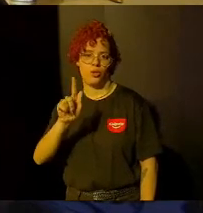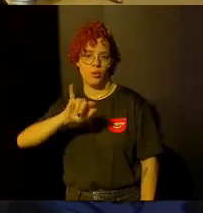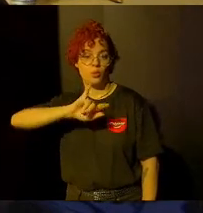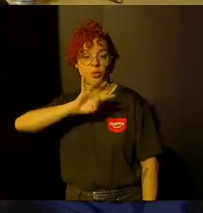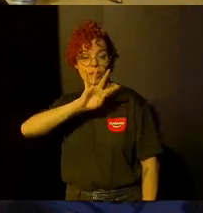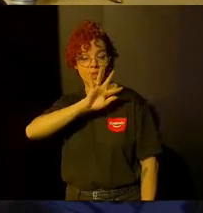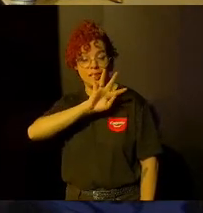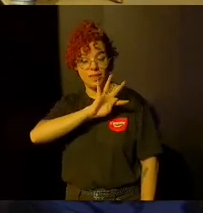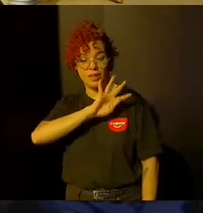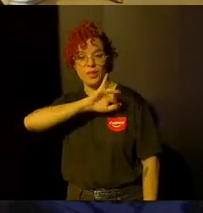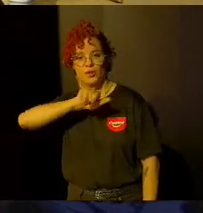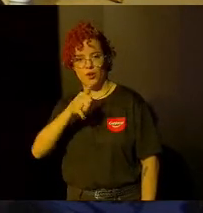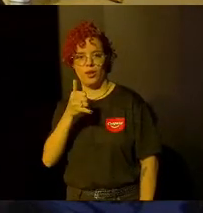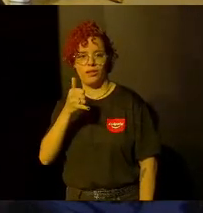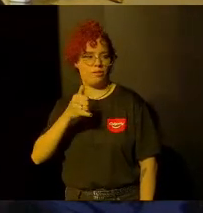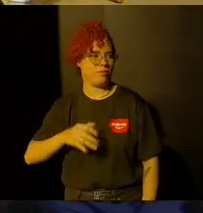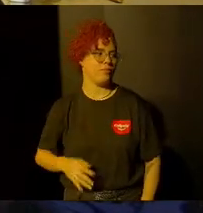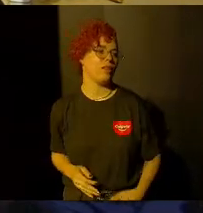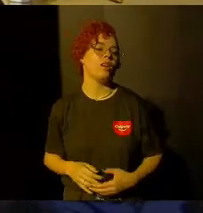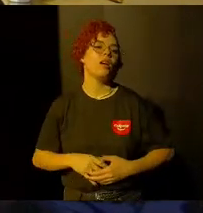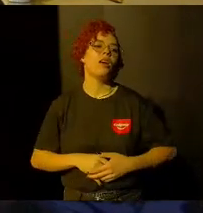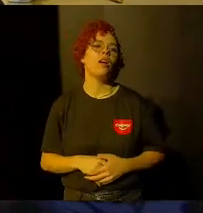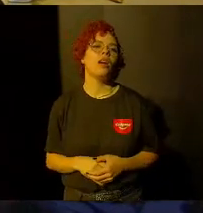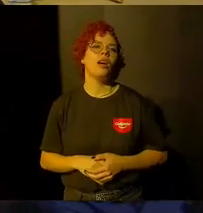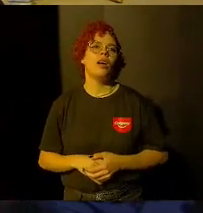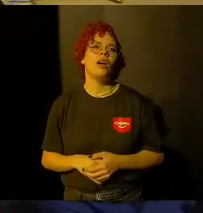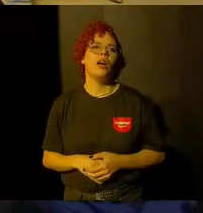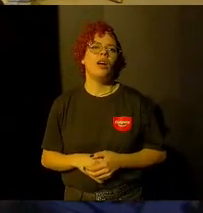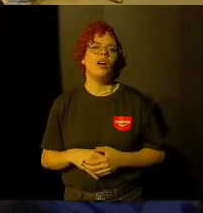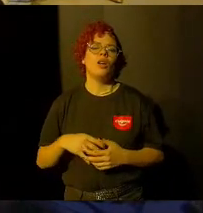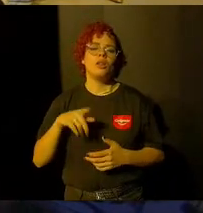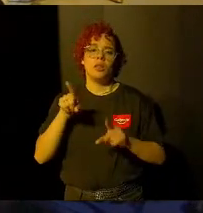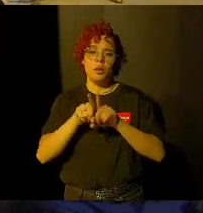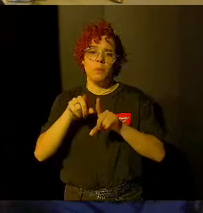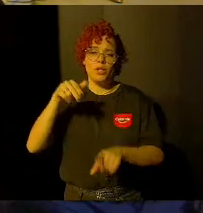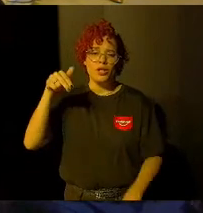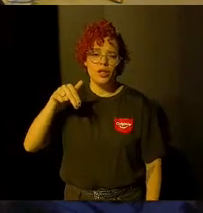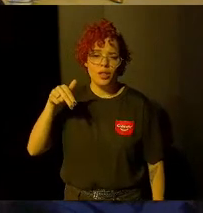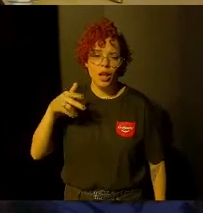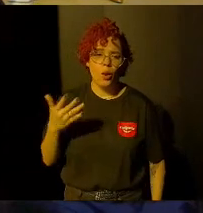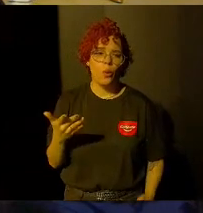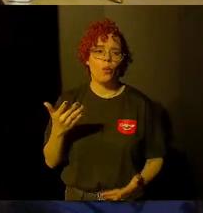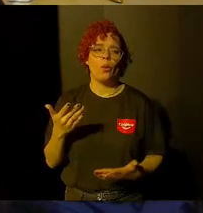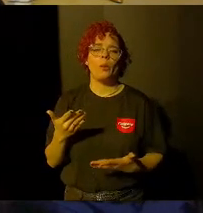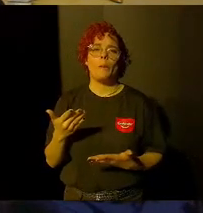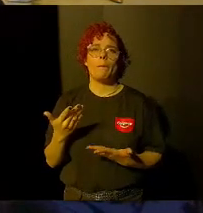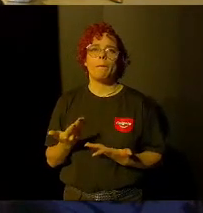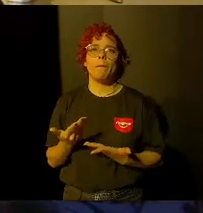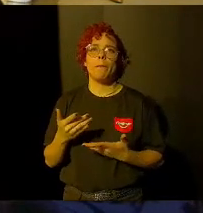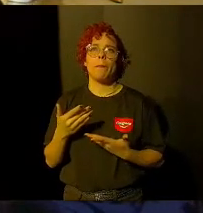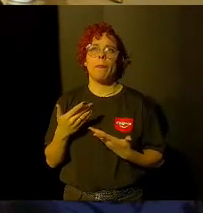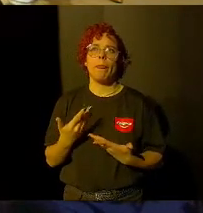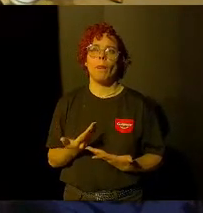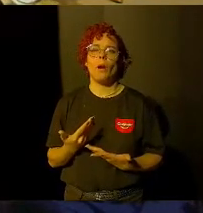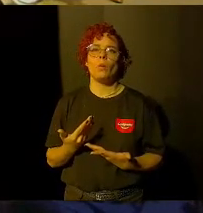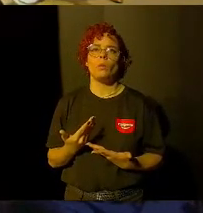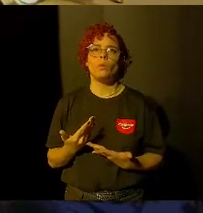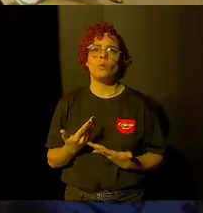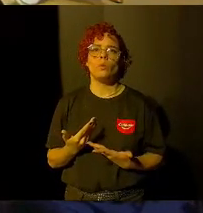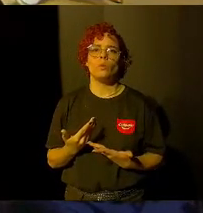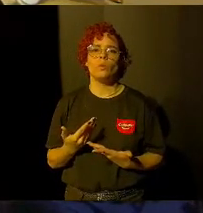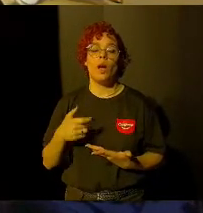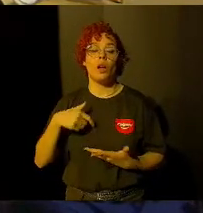conversou sobre isso né as particularidades da Tijuca e de Niterói que era de Niterói Então é isso né encontrar